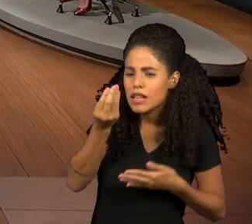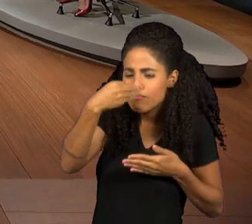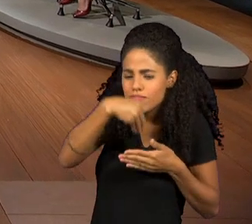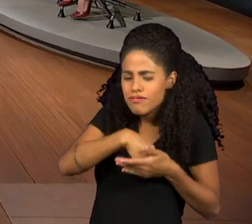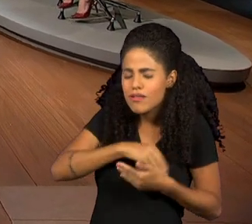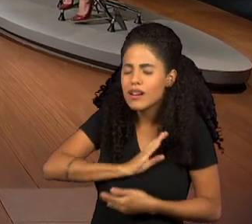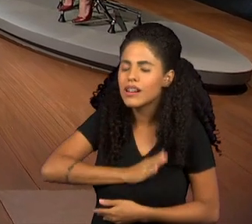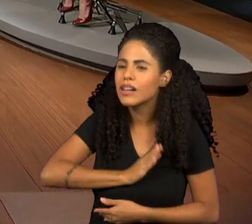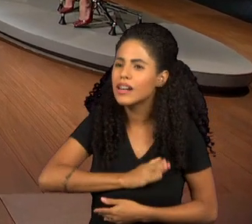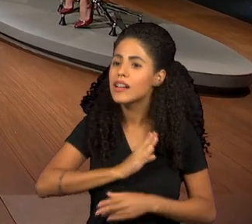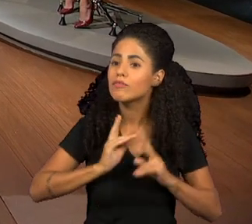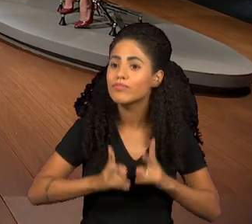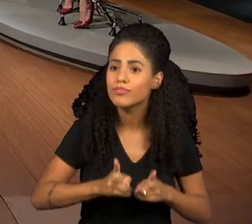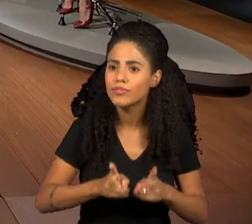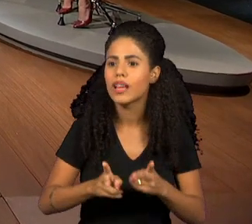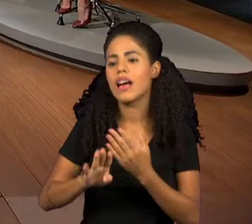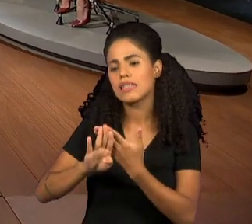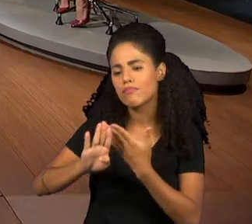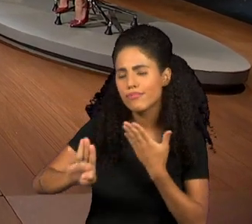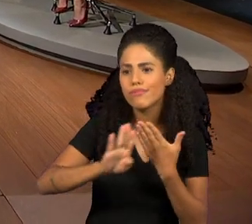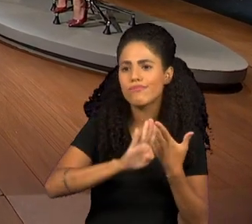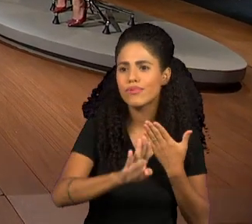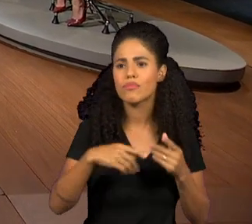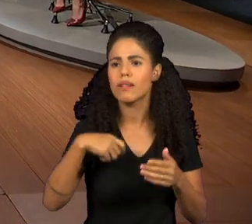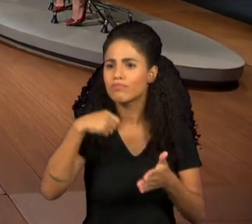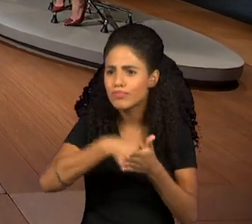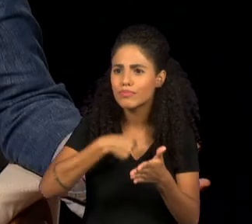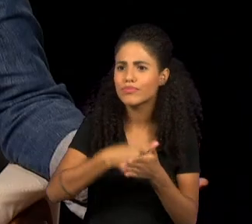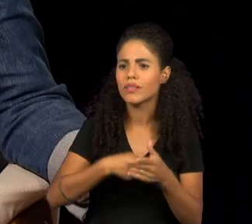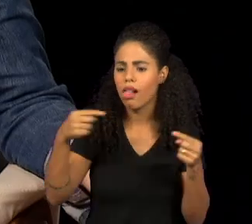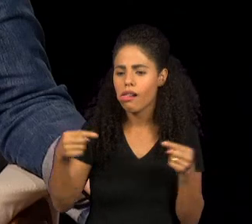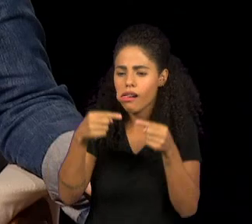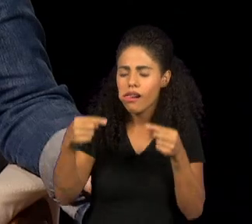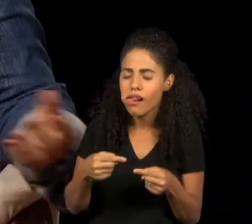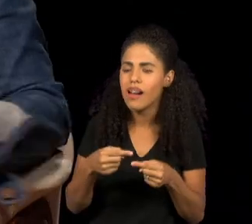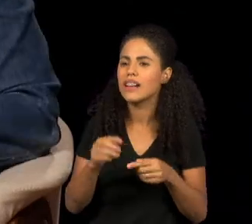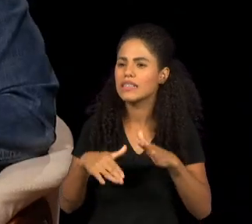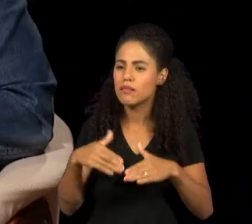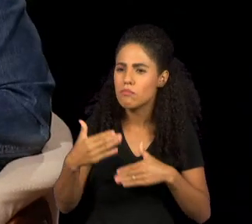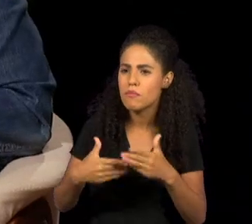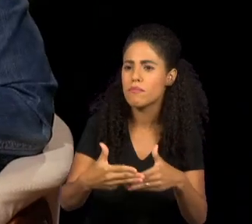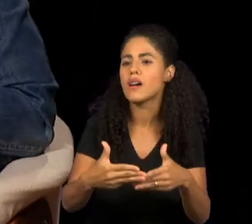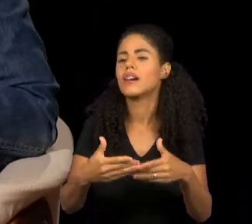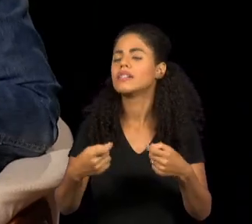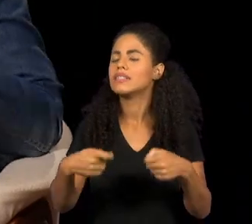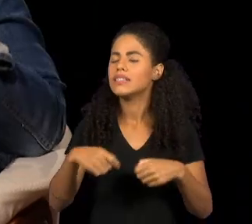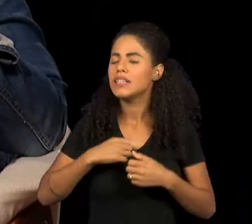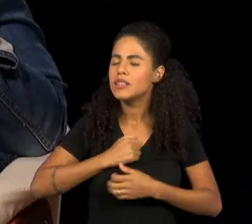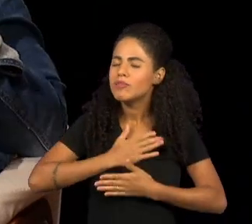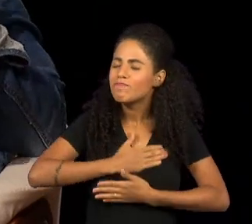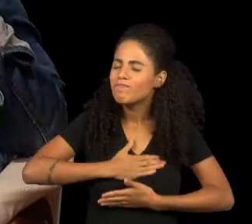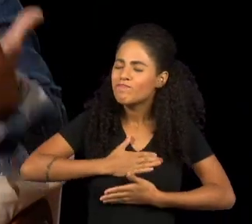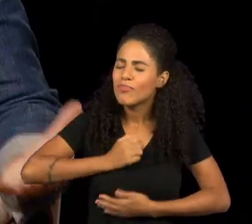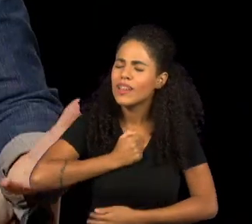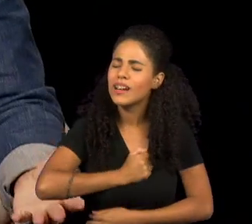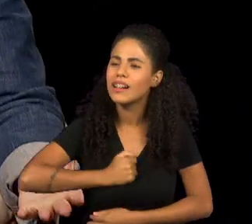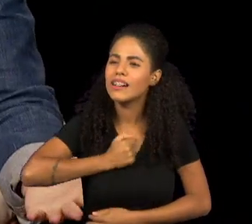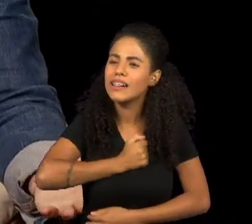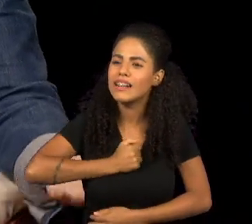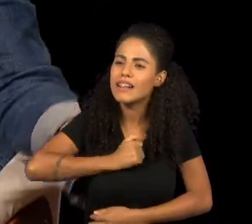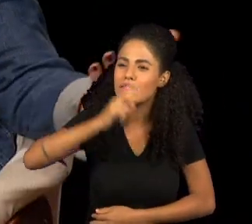vai deixando. Porque também a vida corre, você não encontra mais. E dá uma saudade, que puta saudade dos